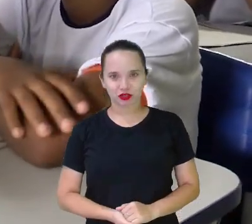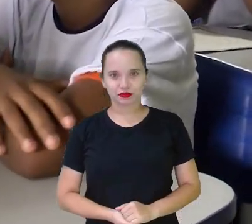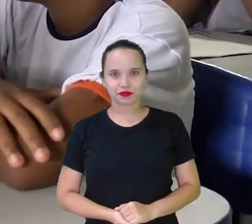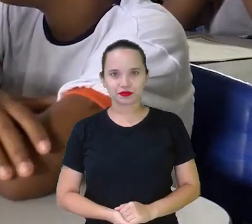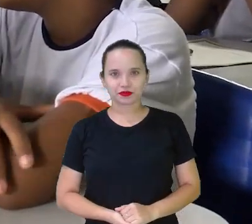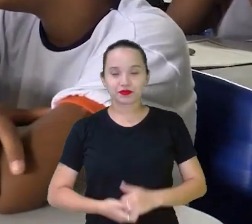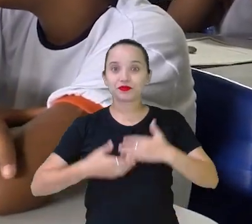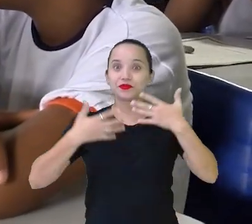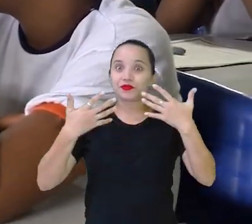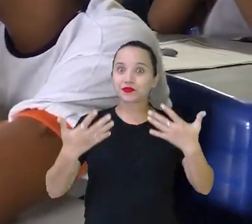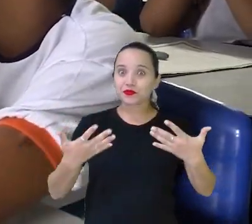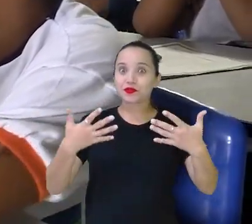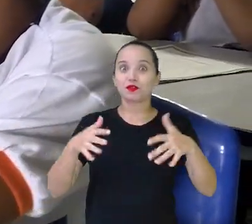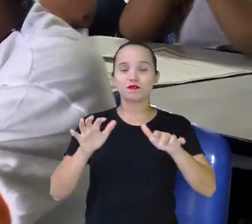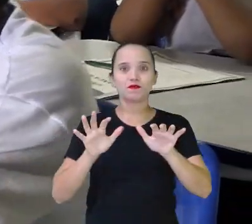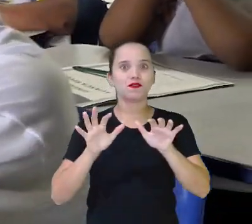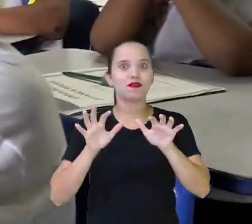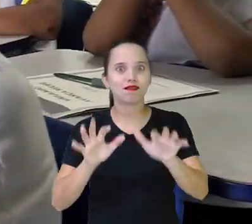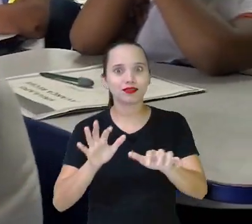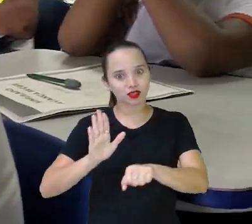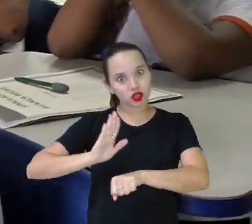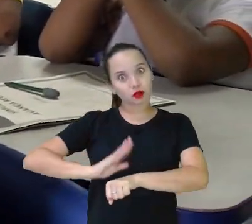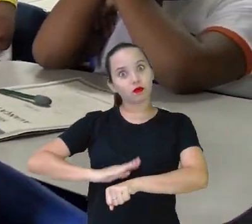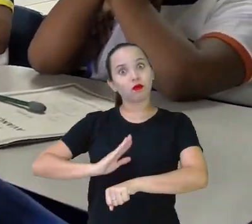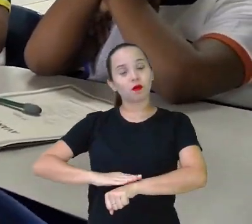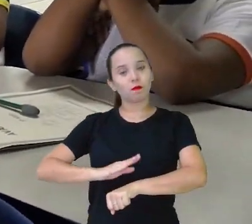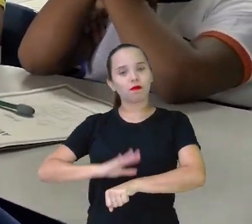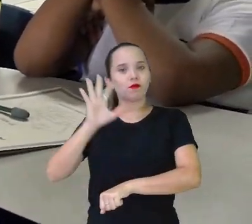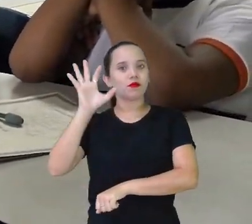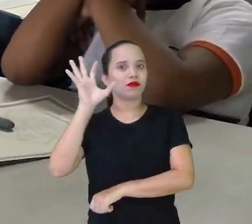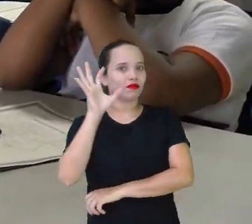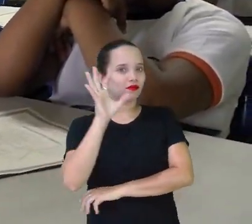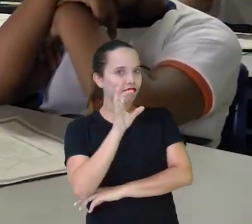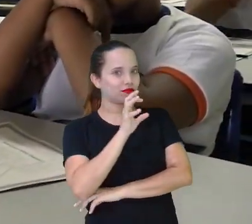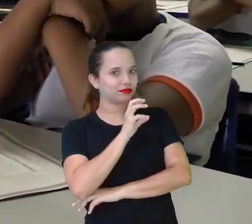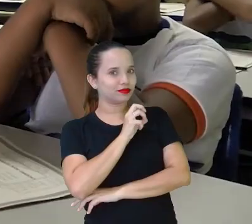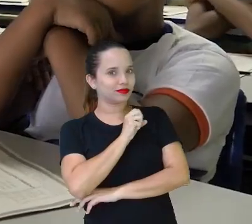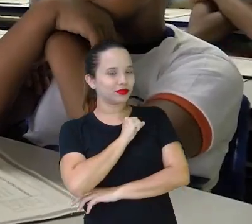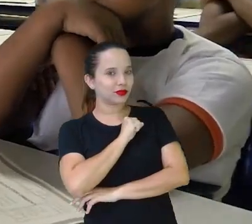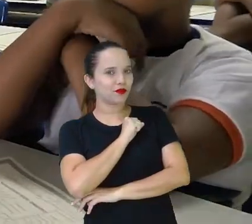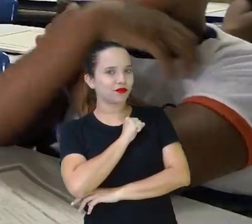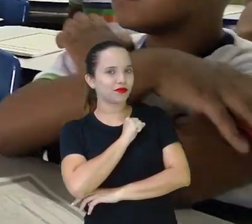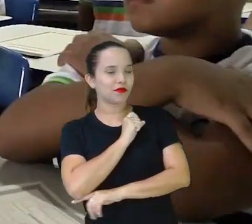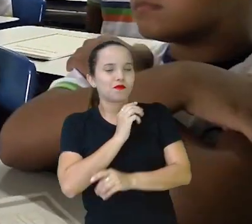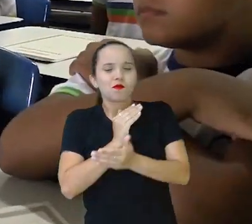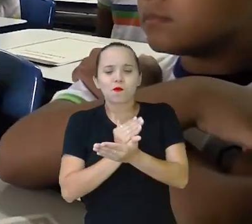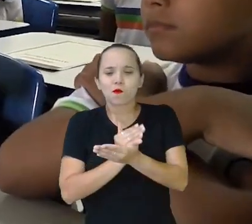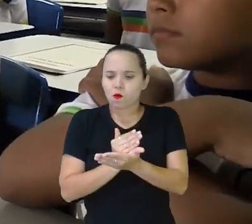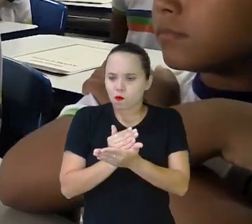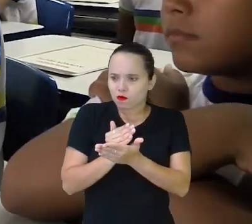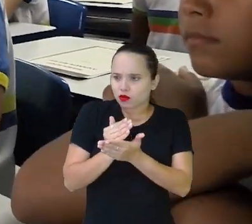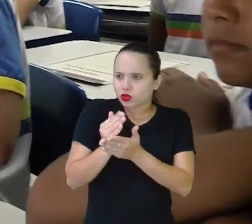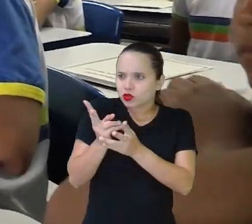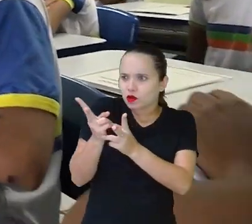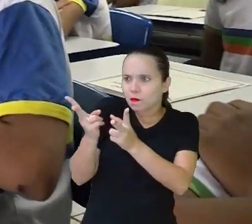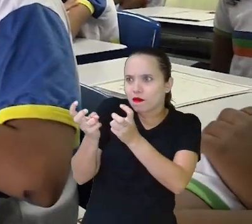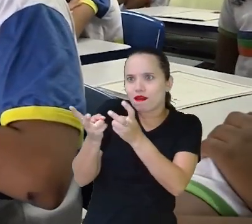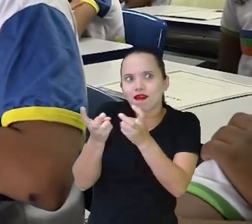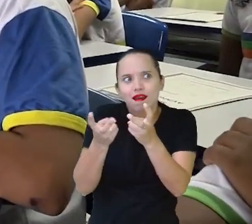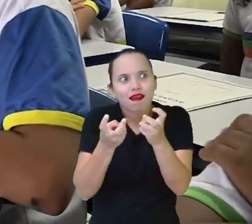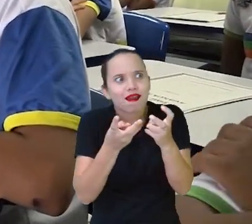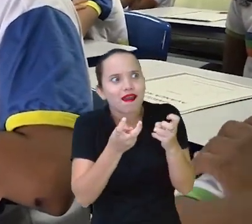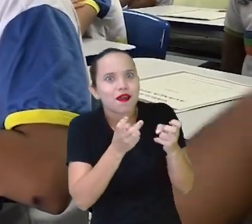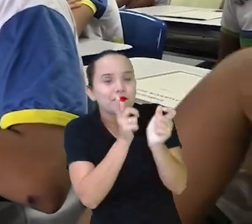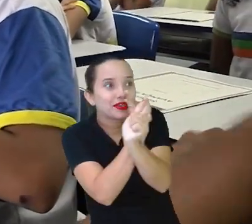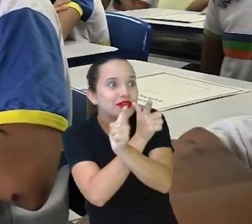E foi nesse momento que o amor passou a perceber que o